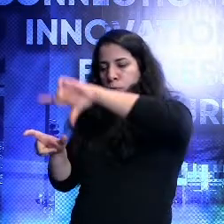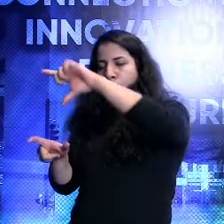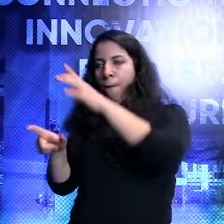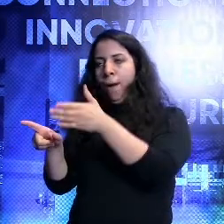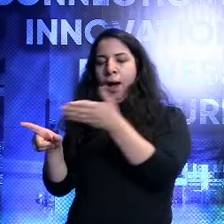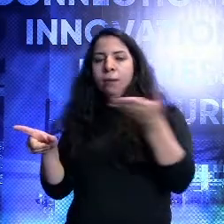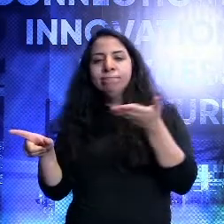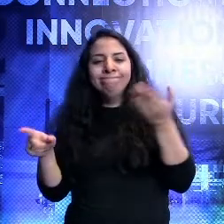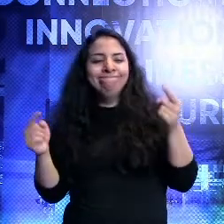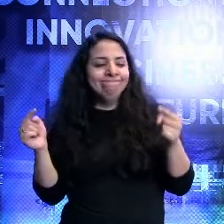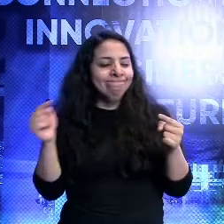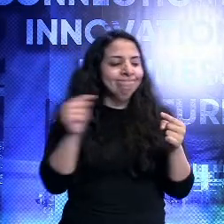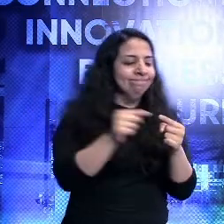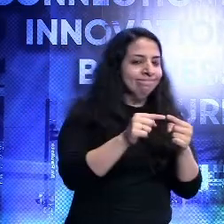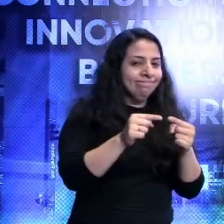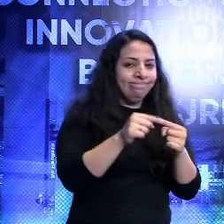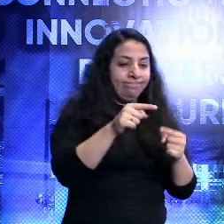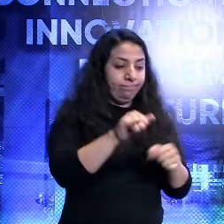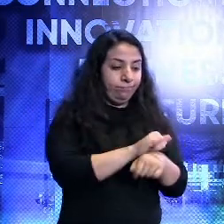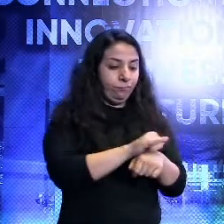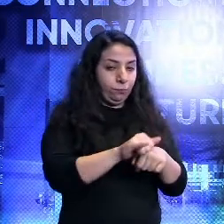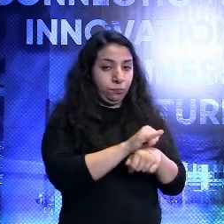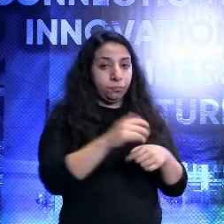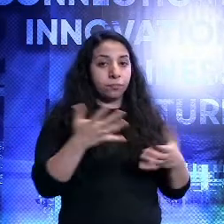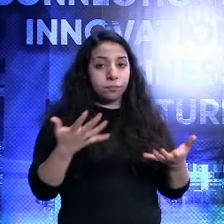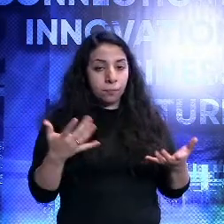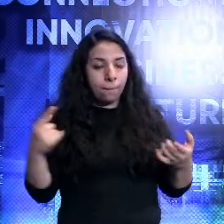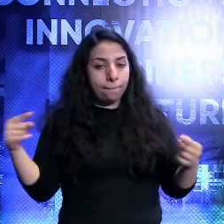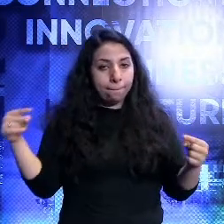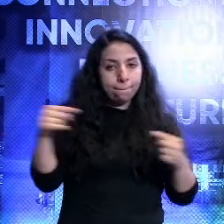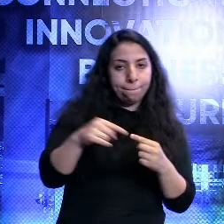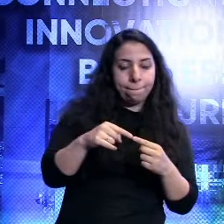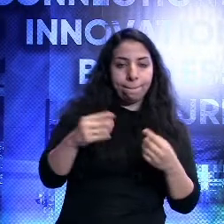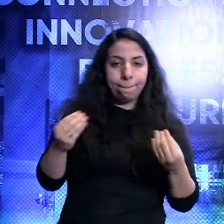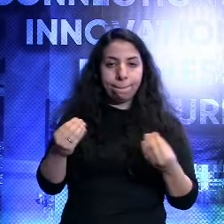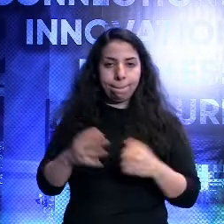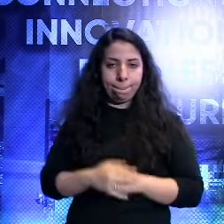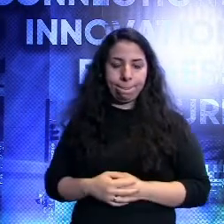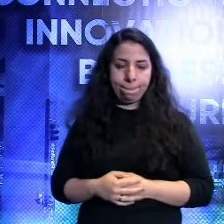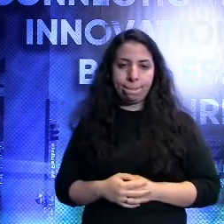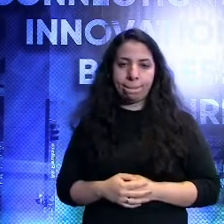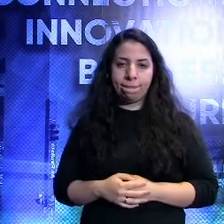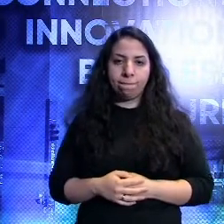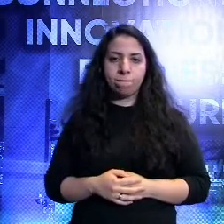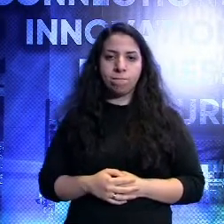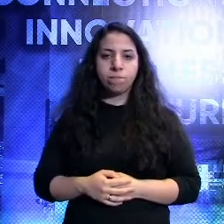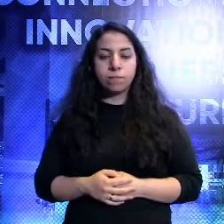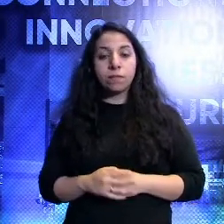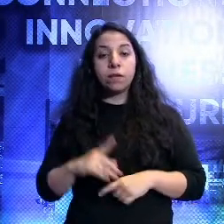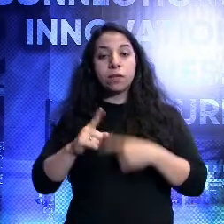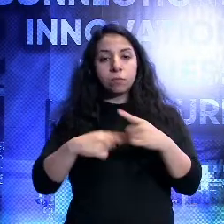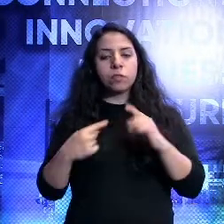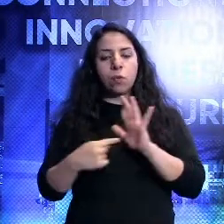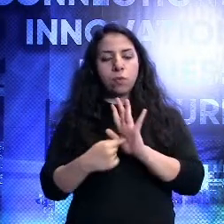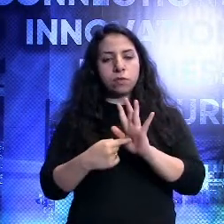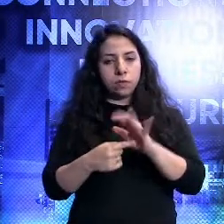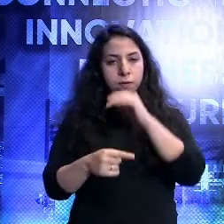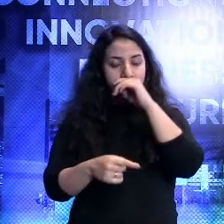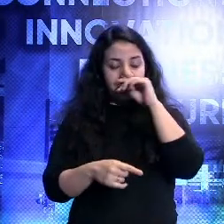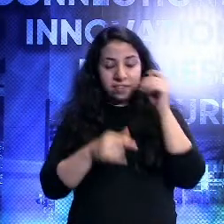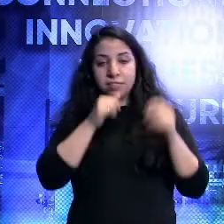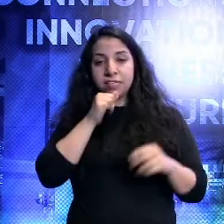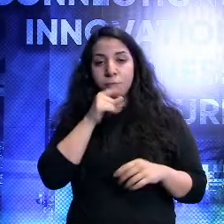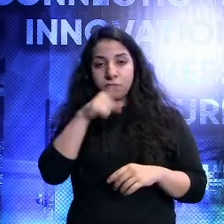objetivos estratégicos com os quais eu quero atender. Certo? Daqui a pouco eu vou botar um exemplo aqui na tela e vocês vão entender o que eu estou